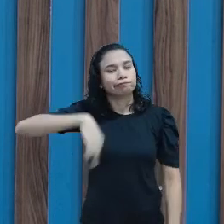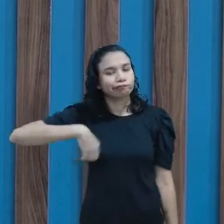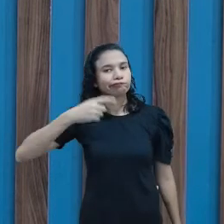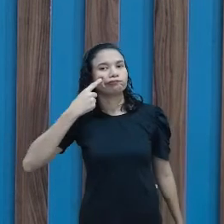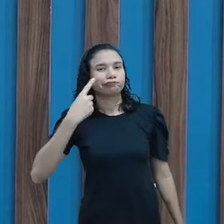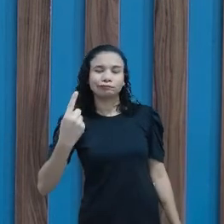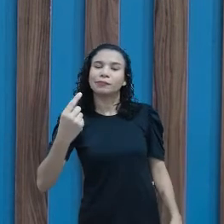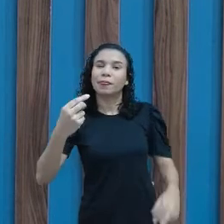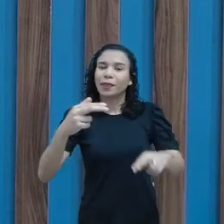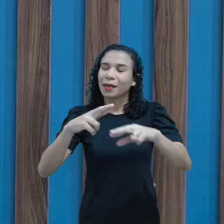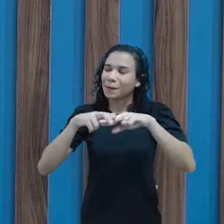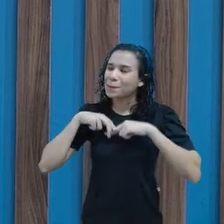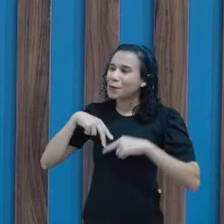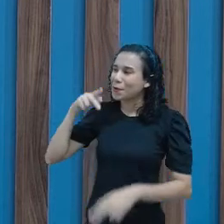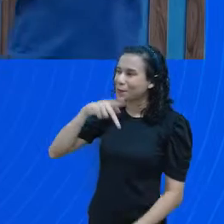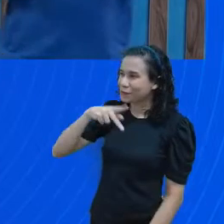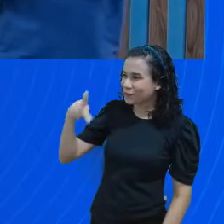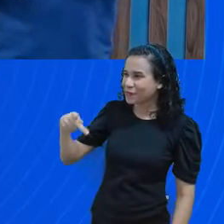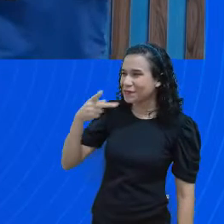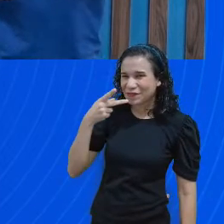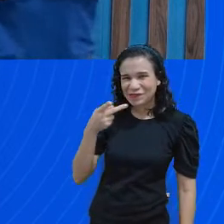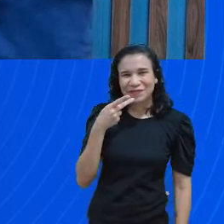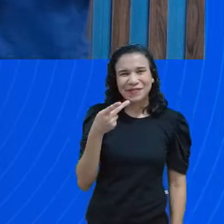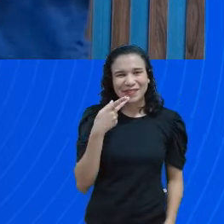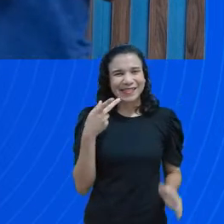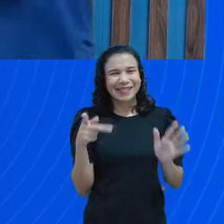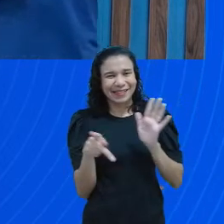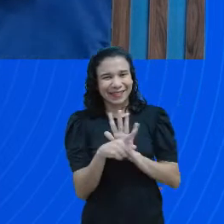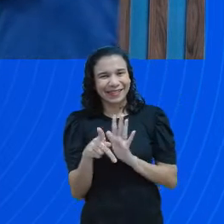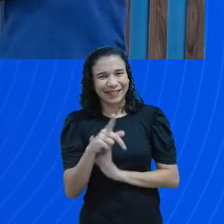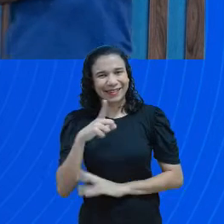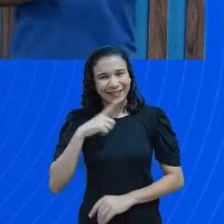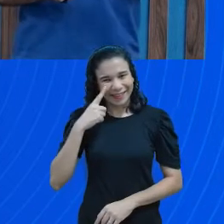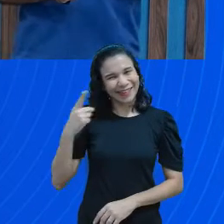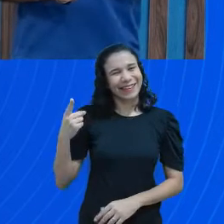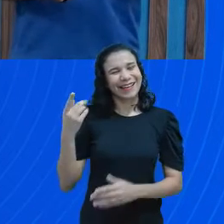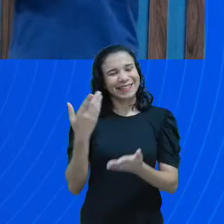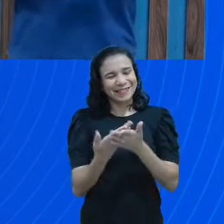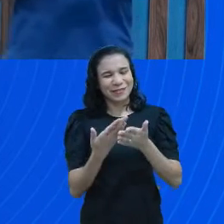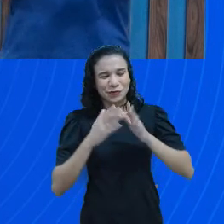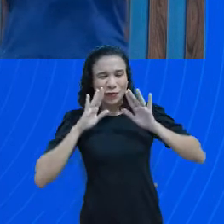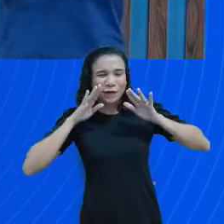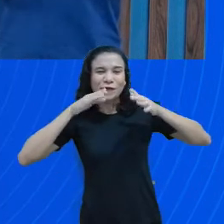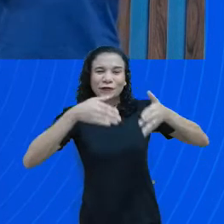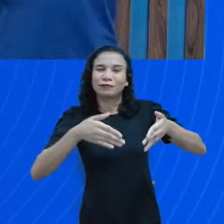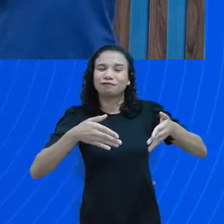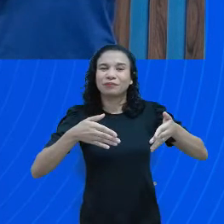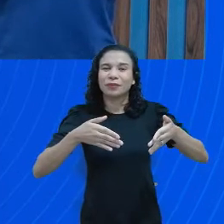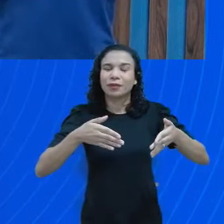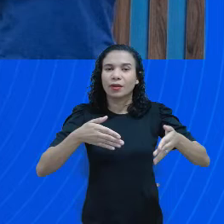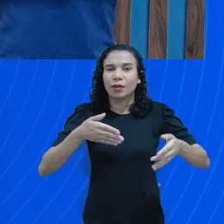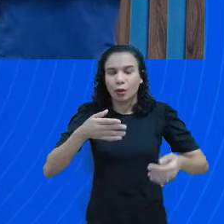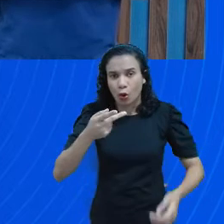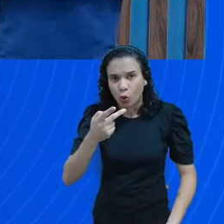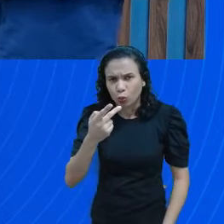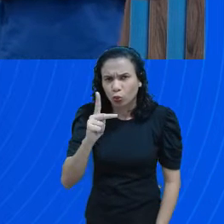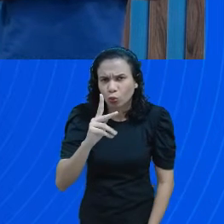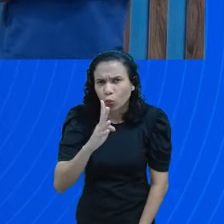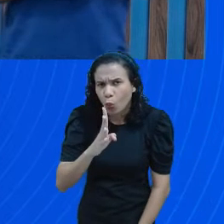Falando nisso, professora Marta, que ela tem muita propriedade falando nesse tópico, que ela já está falando essa parte. Gente, vocês já ouviram